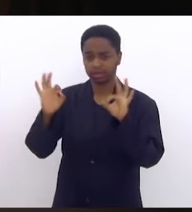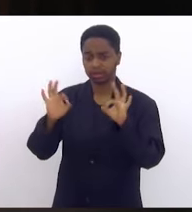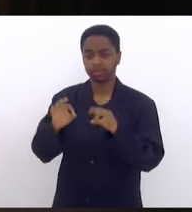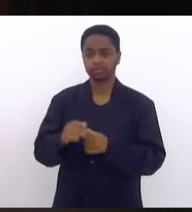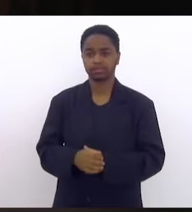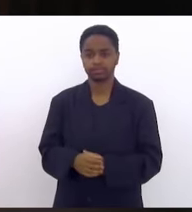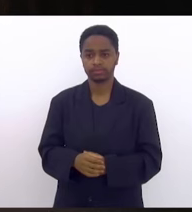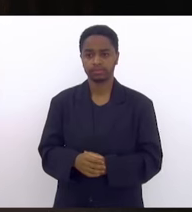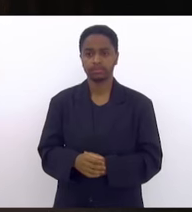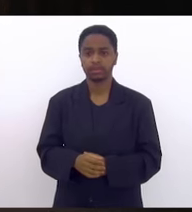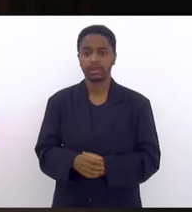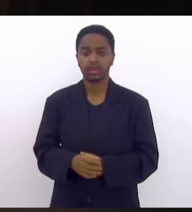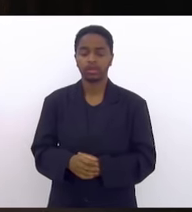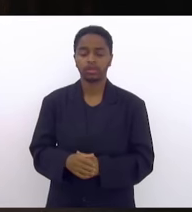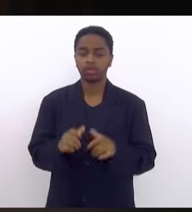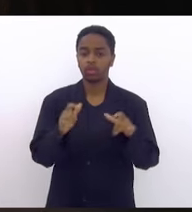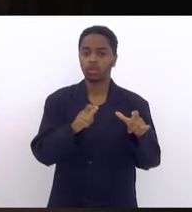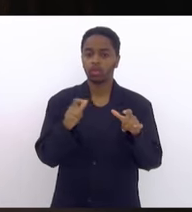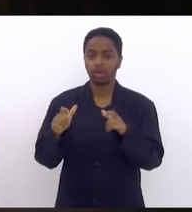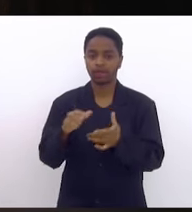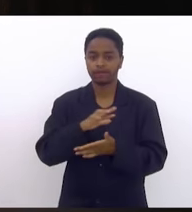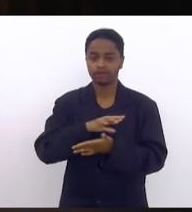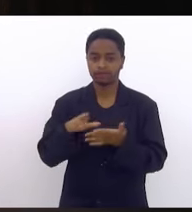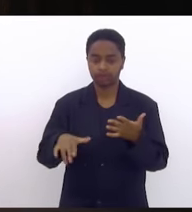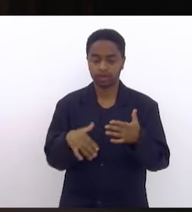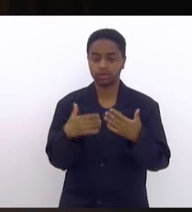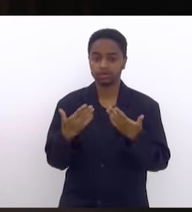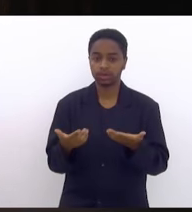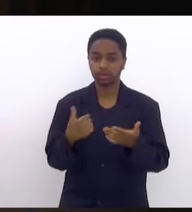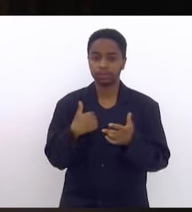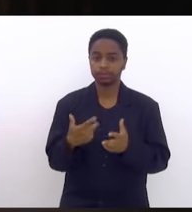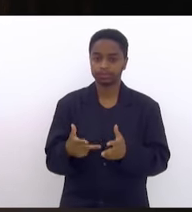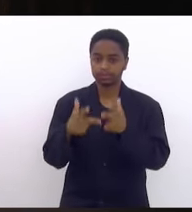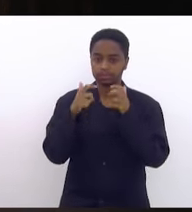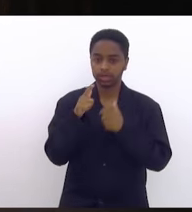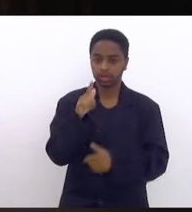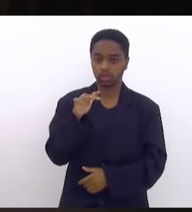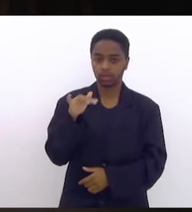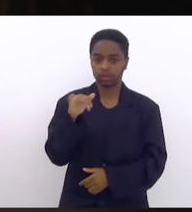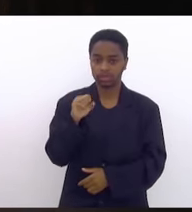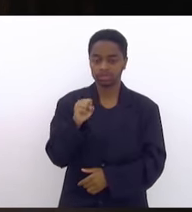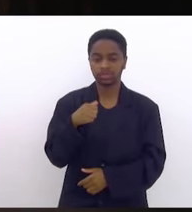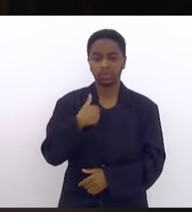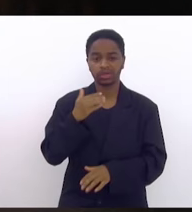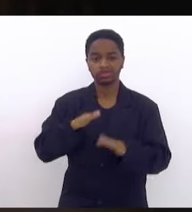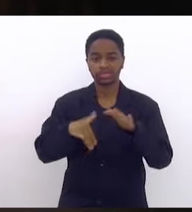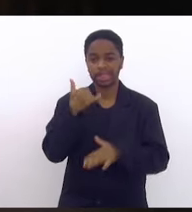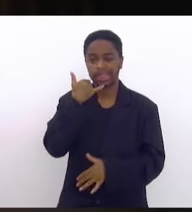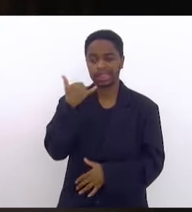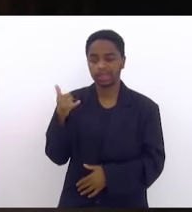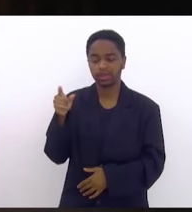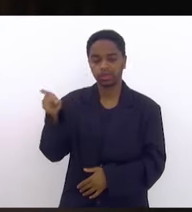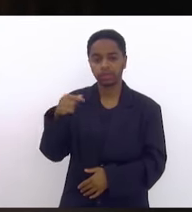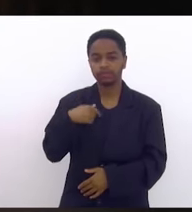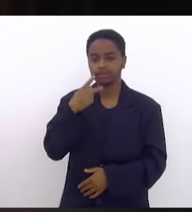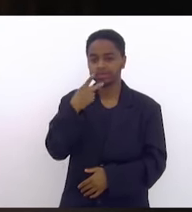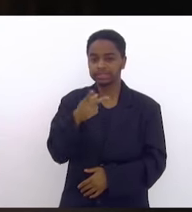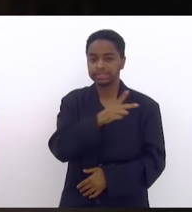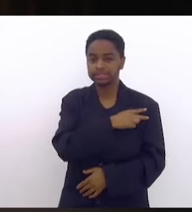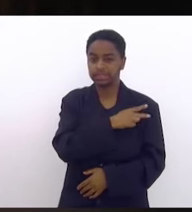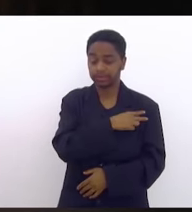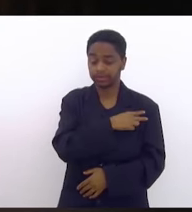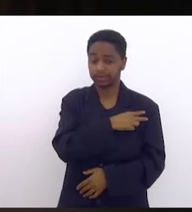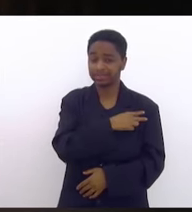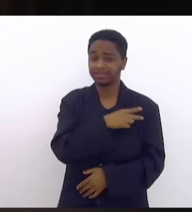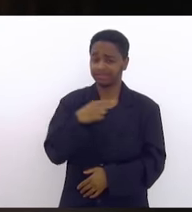Saco, Muriqui. E eu vejo o Luiz, eu falo para ele, às vezes eu ligo para ele, falo, chefe,